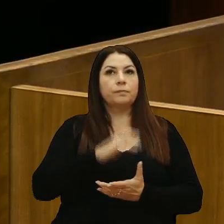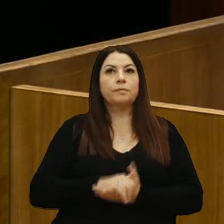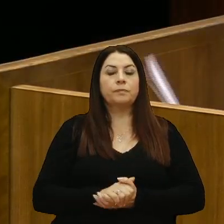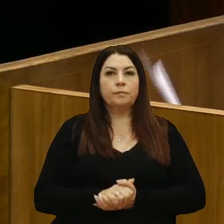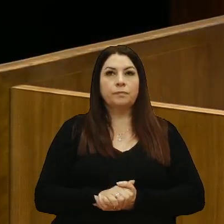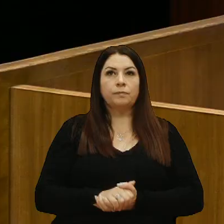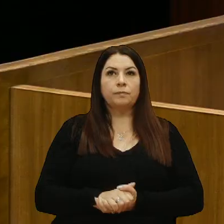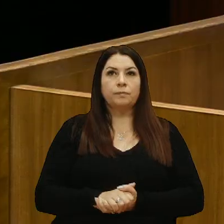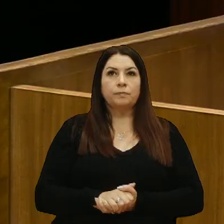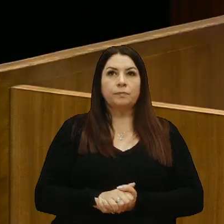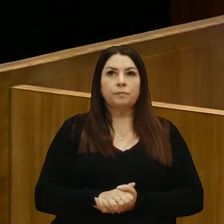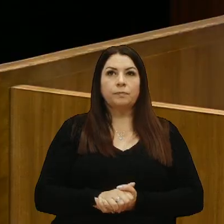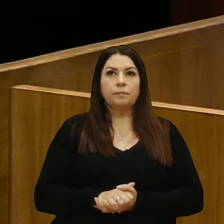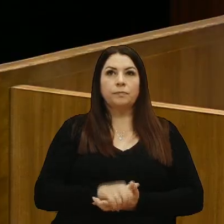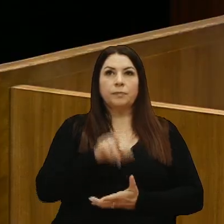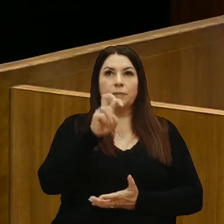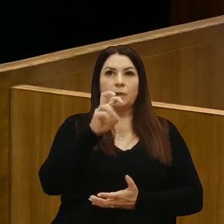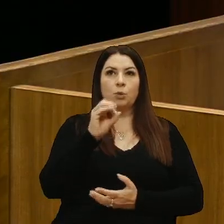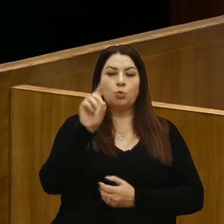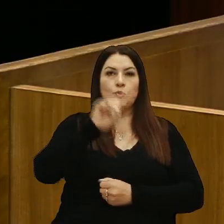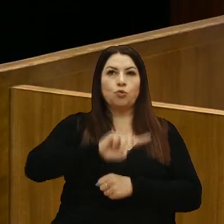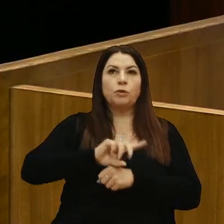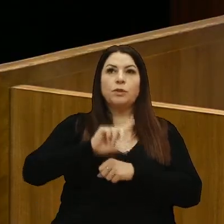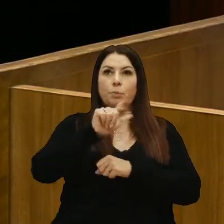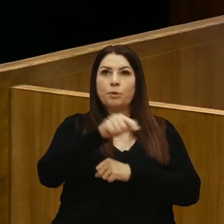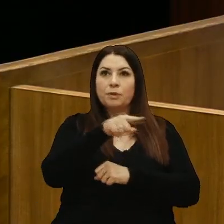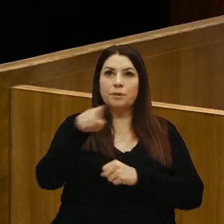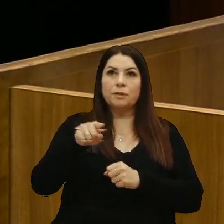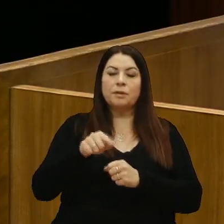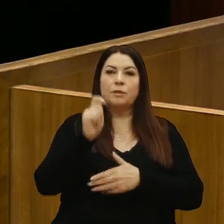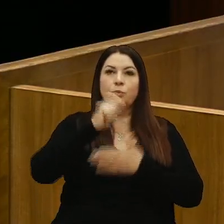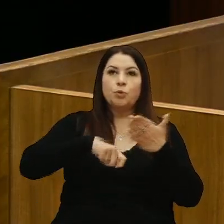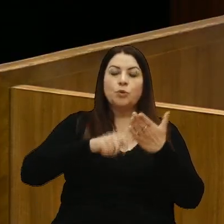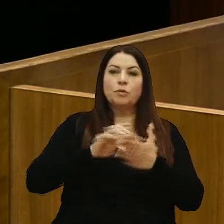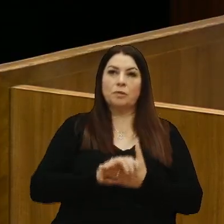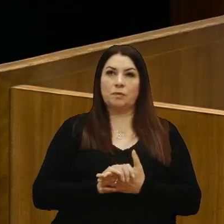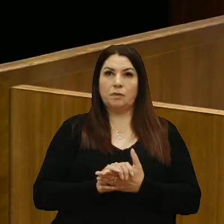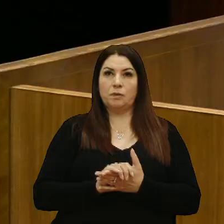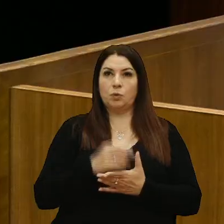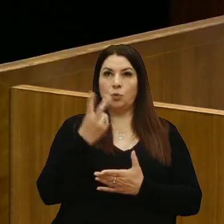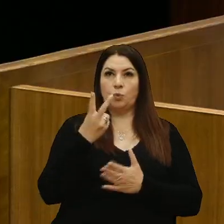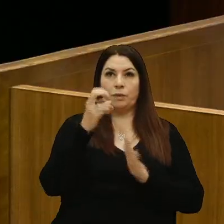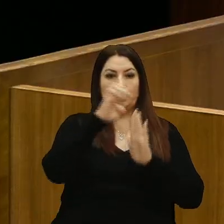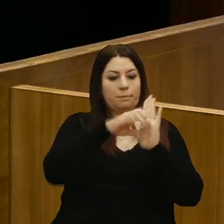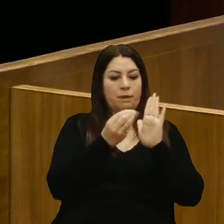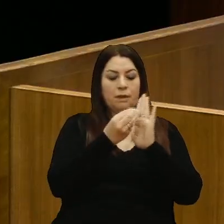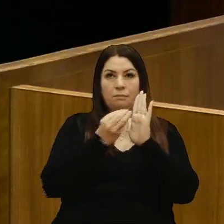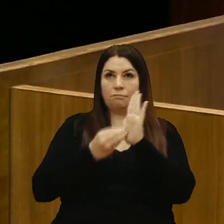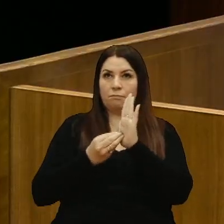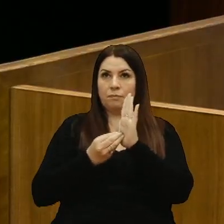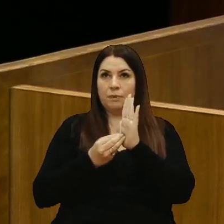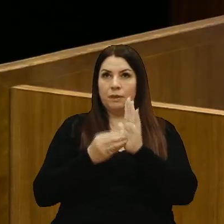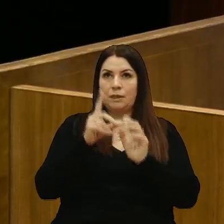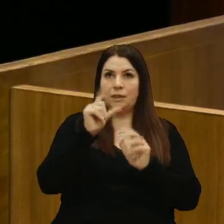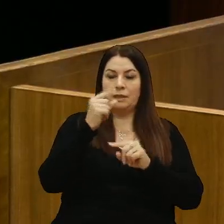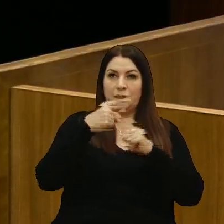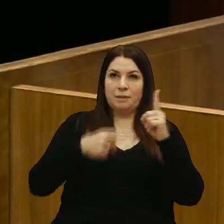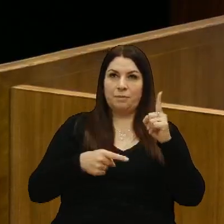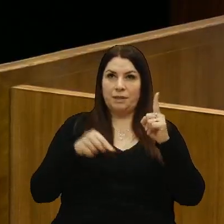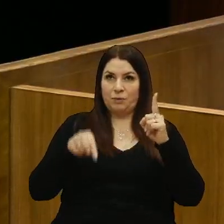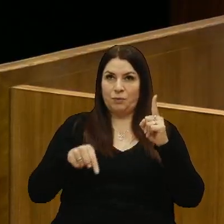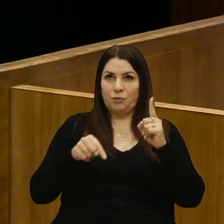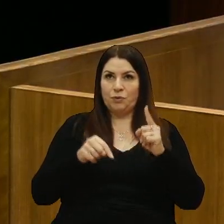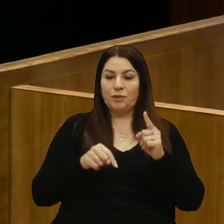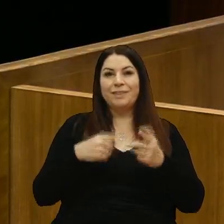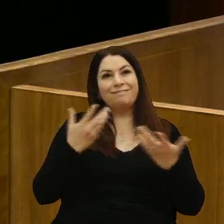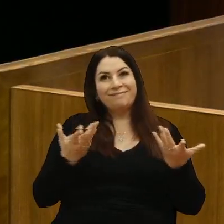Santos, 50 dias após isso, protocola 2 emendas. Uma às 10h31.